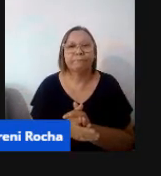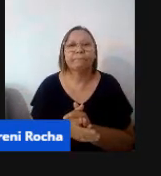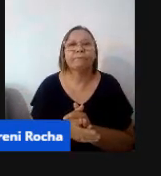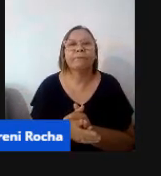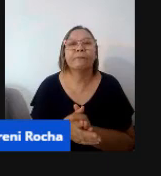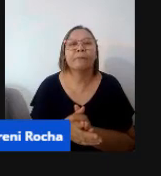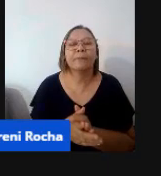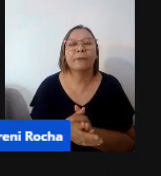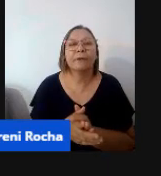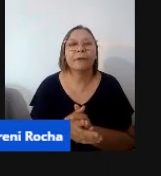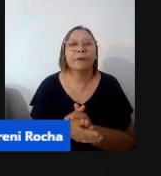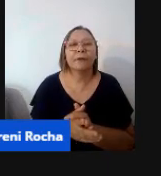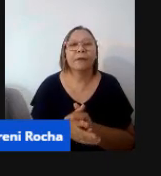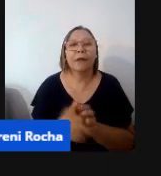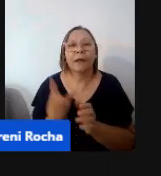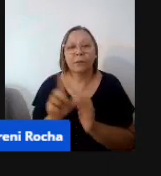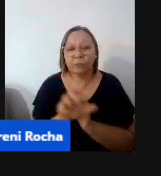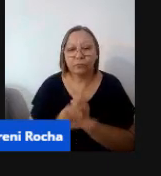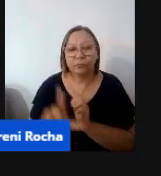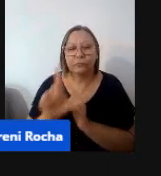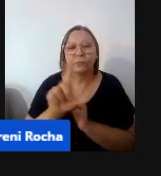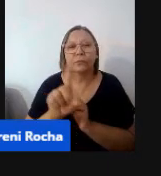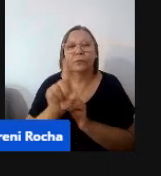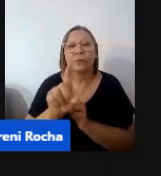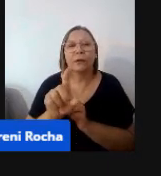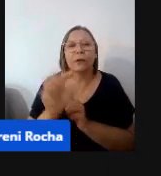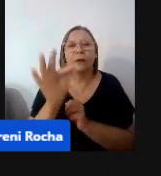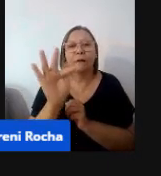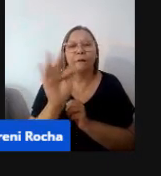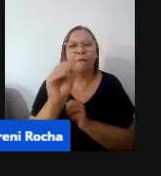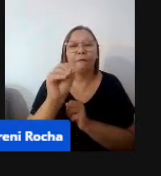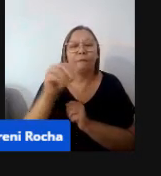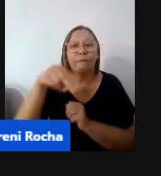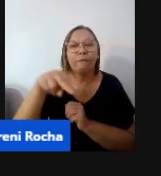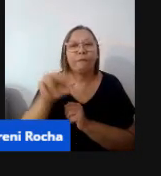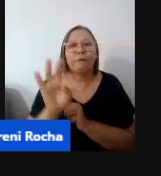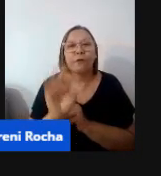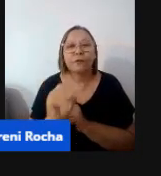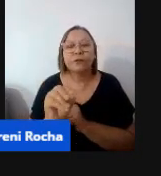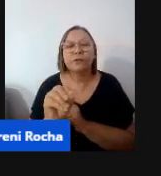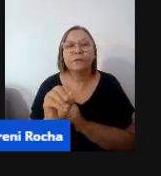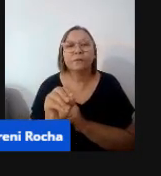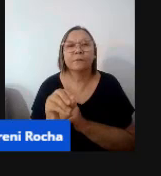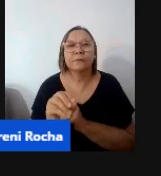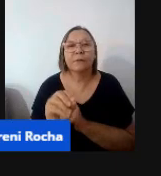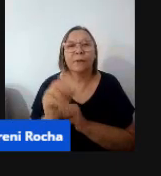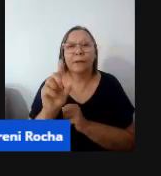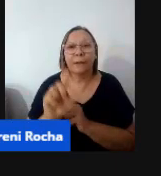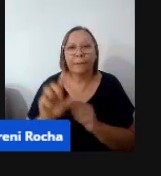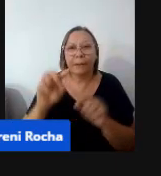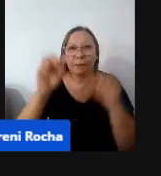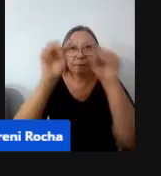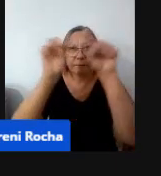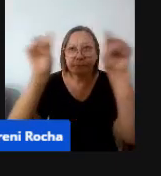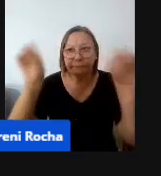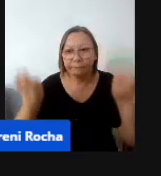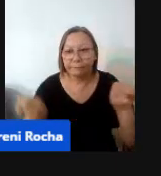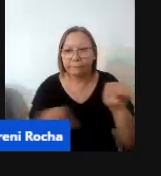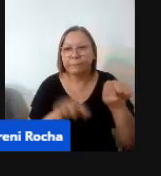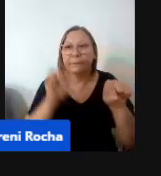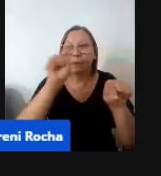meu cursor em cima da palavra fontes e na parte superior, vamos voltar